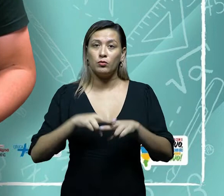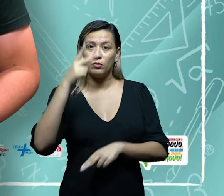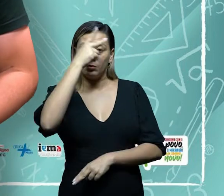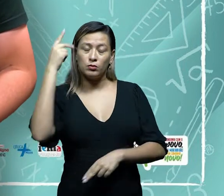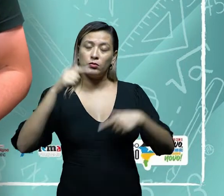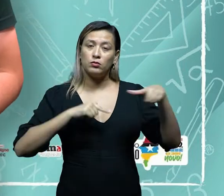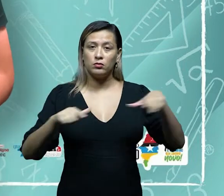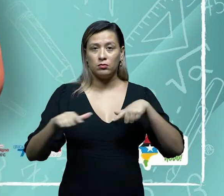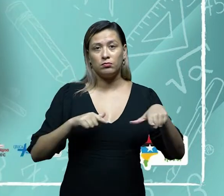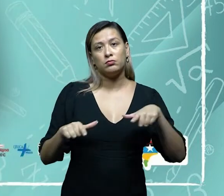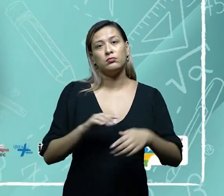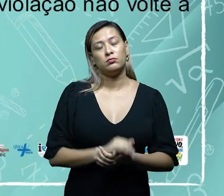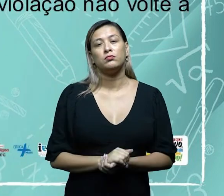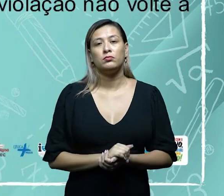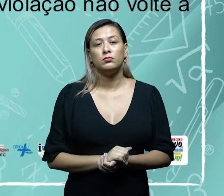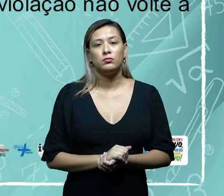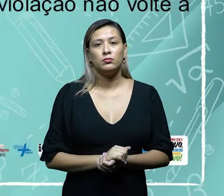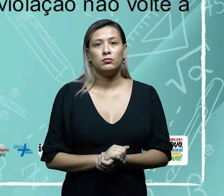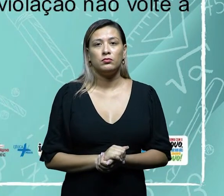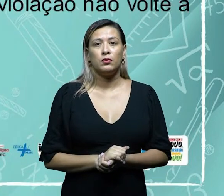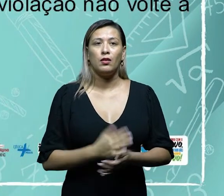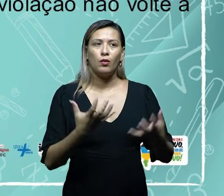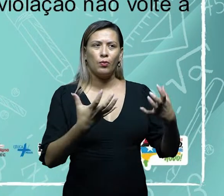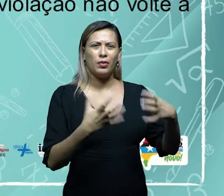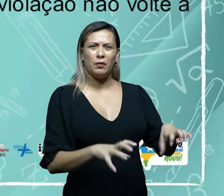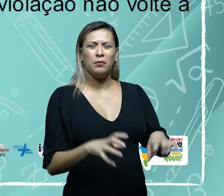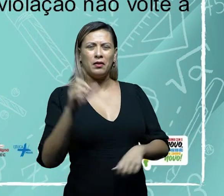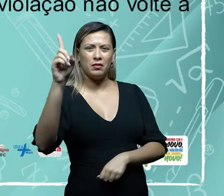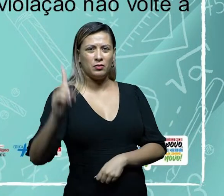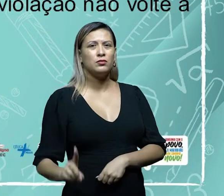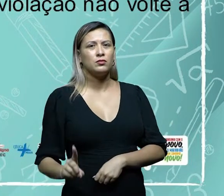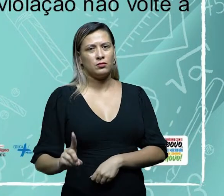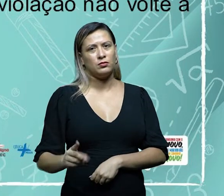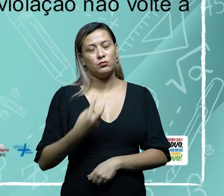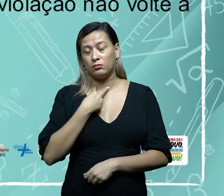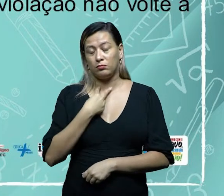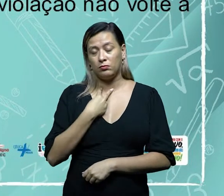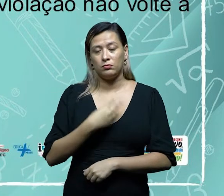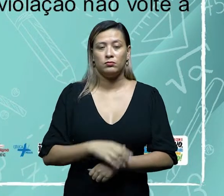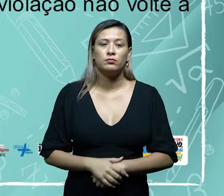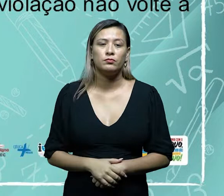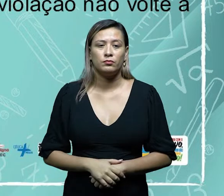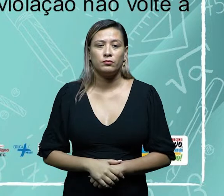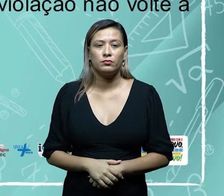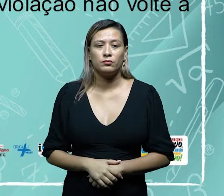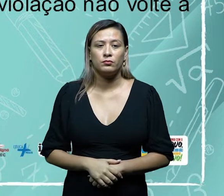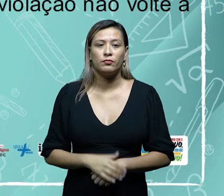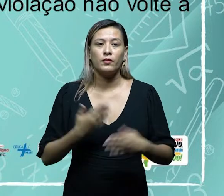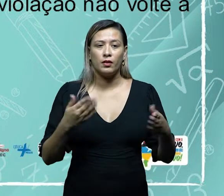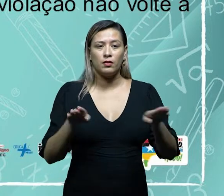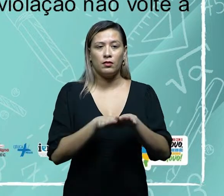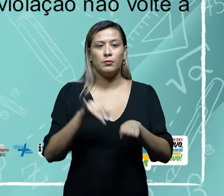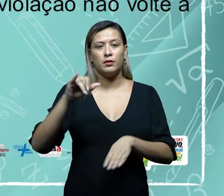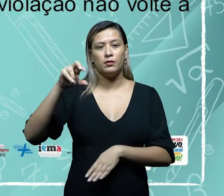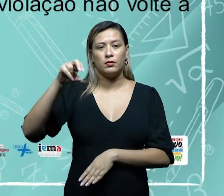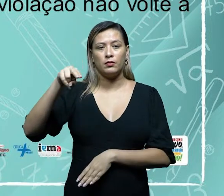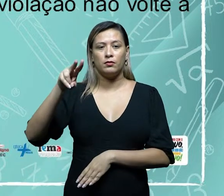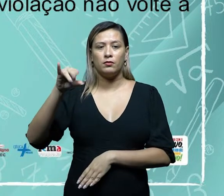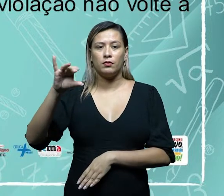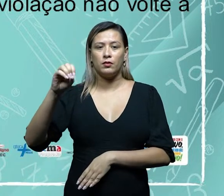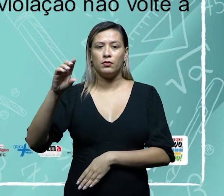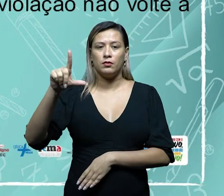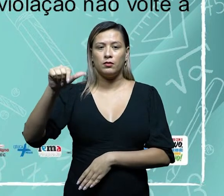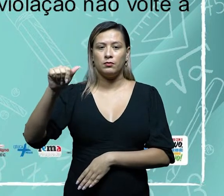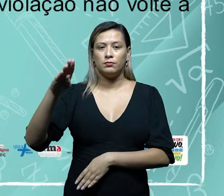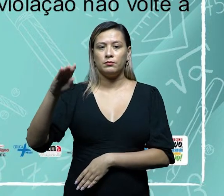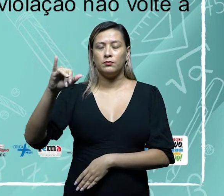pode abdicar dos seus direitos, tá bom? Outra característica dos direitos humanos é a inviolabilidade, né? É o